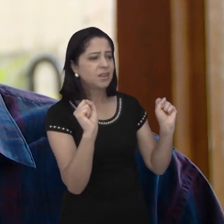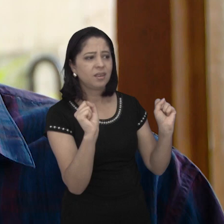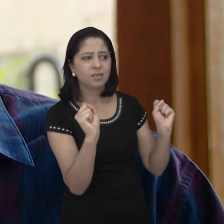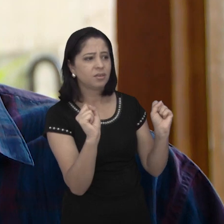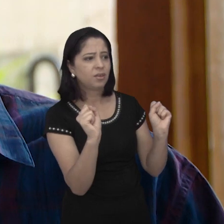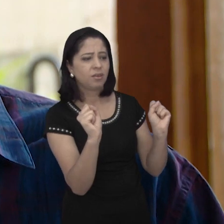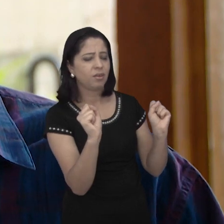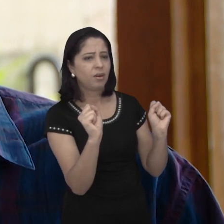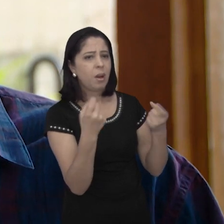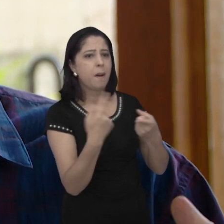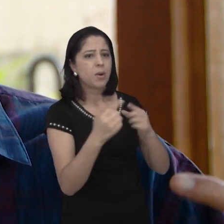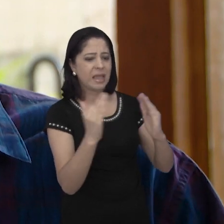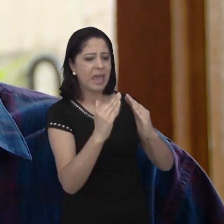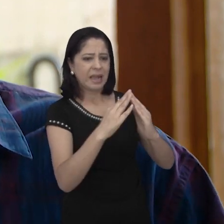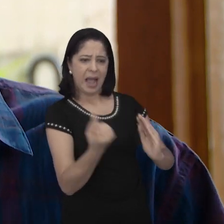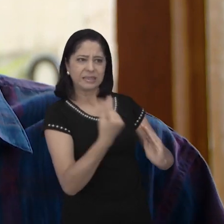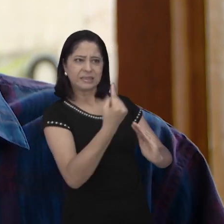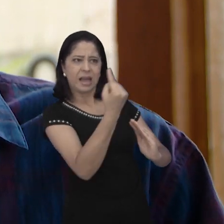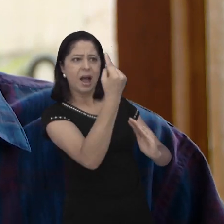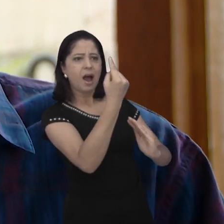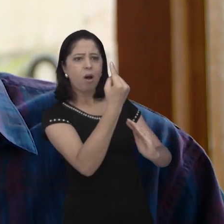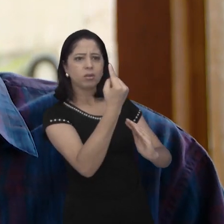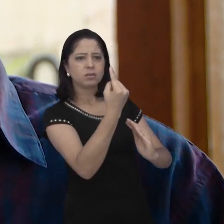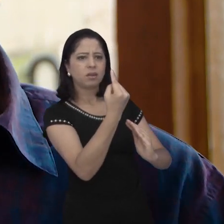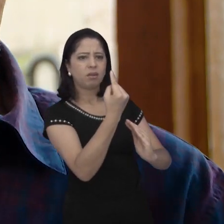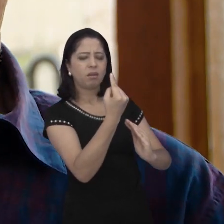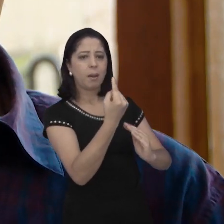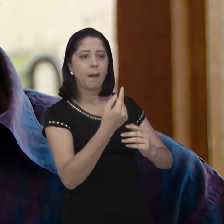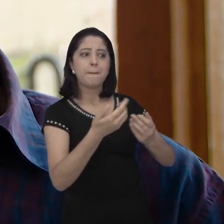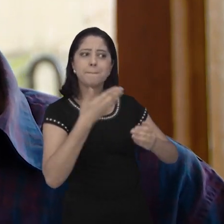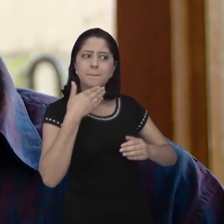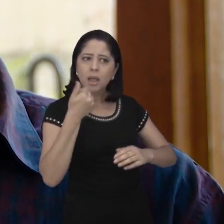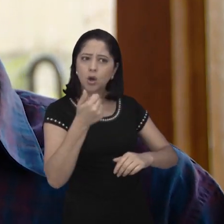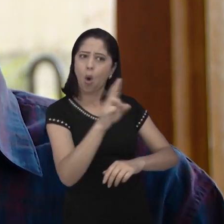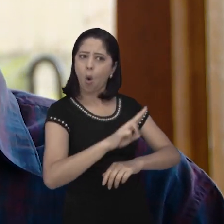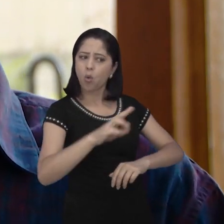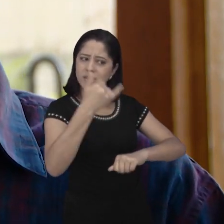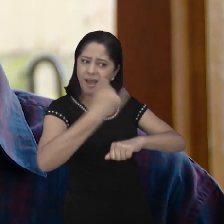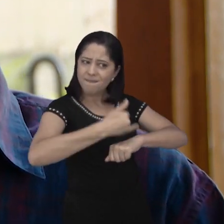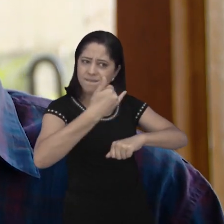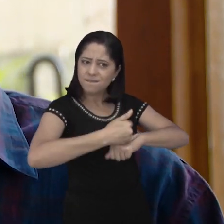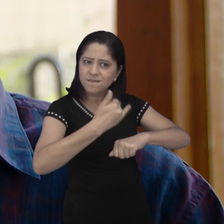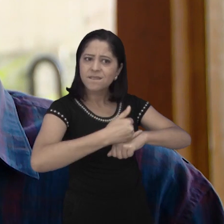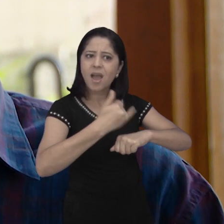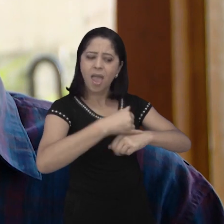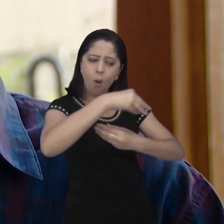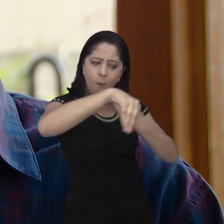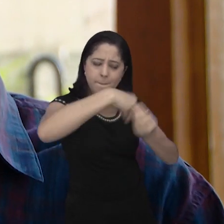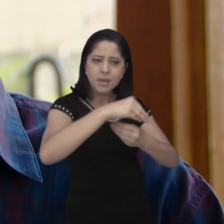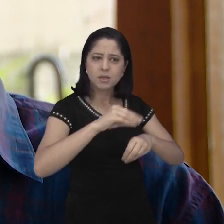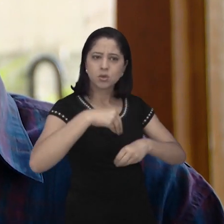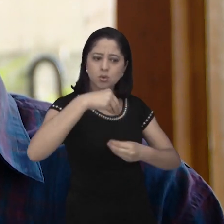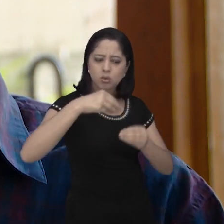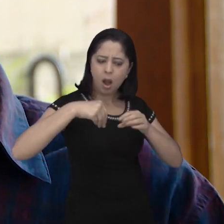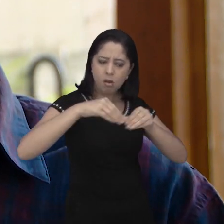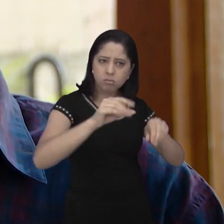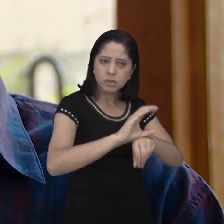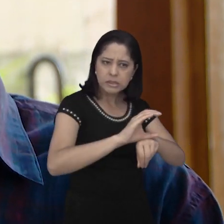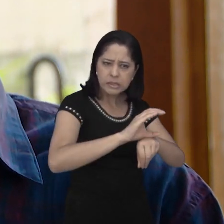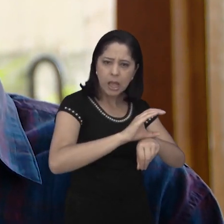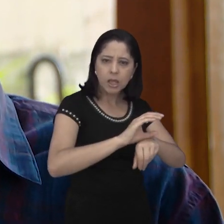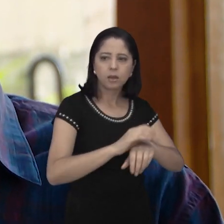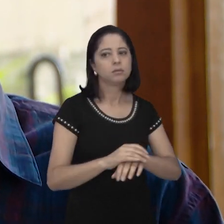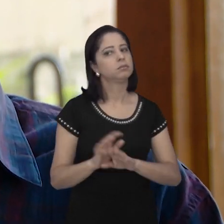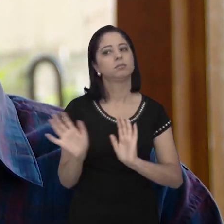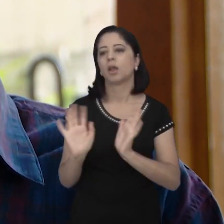alta, muito forte, muito... É um problema, não é fácil. Com ferro, com concreto, a gente faz coisas